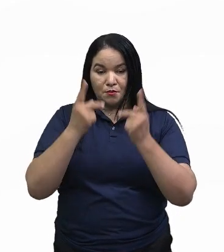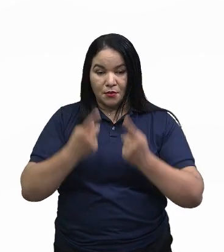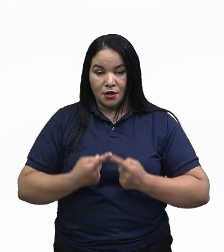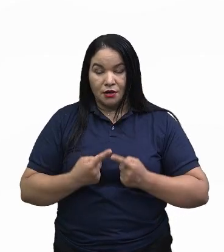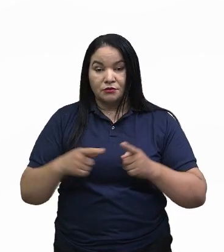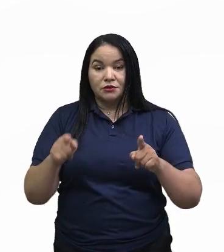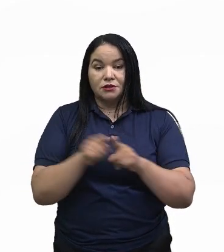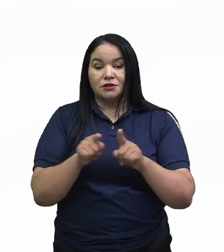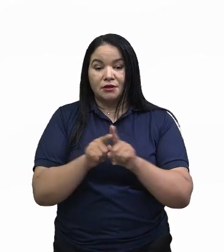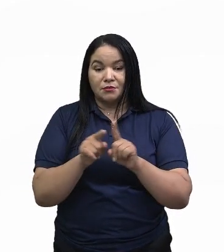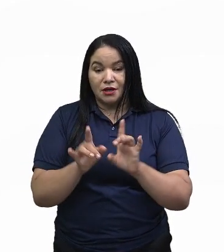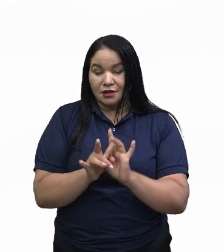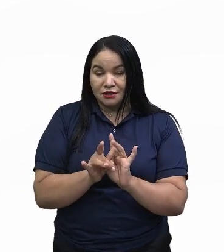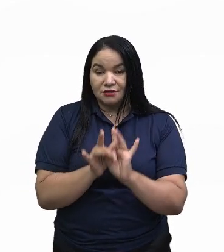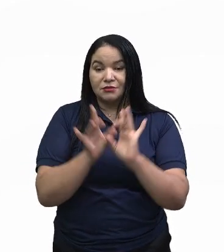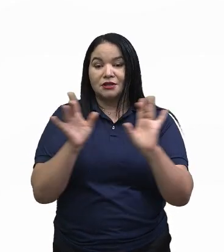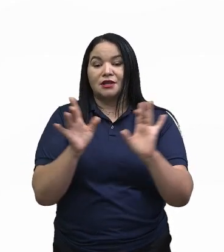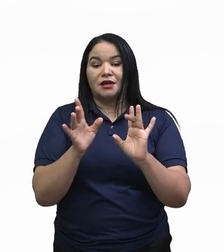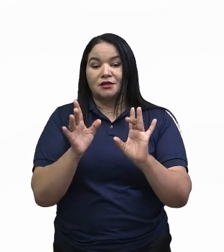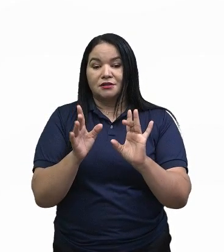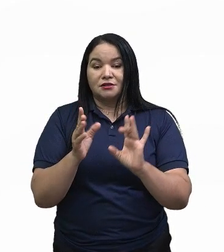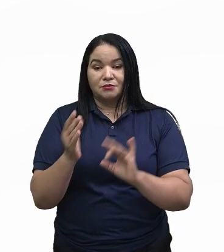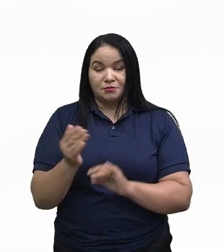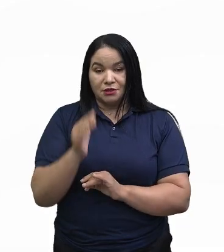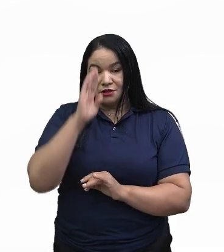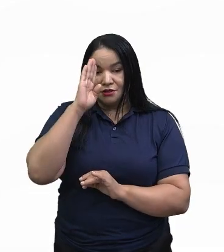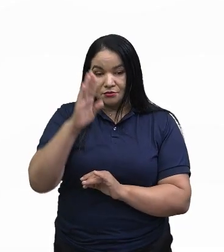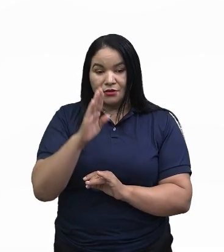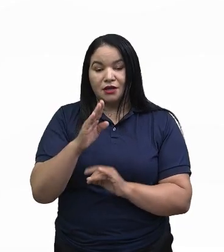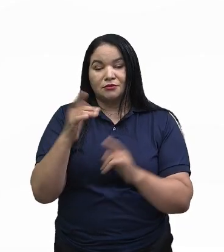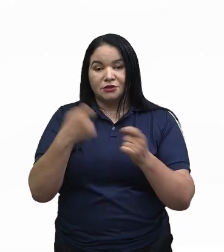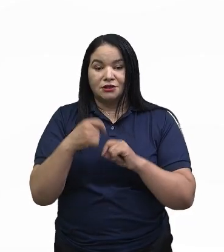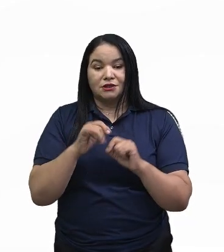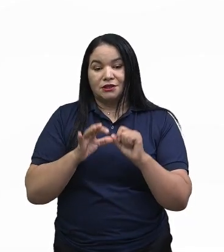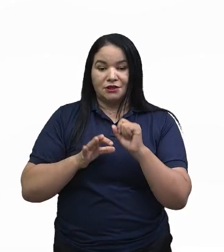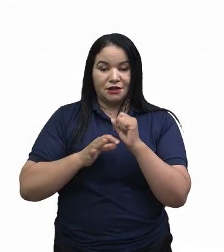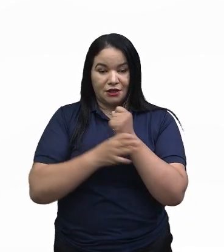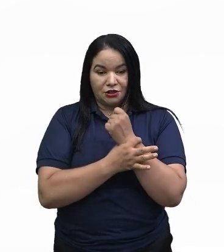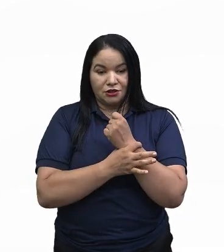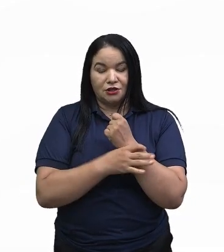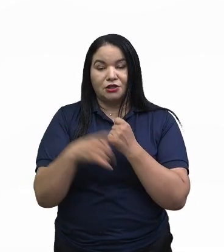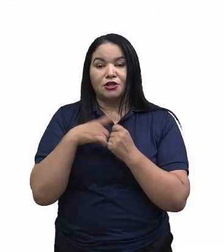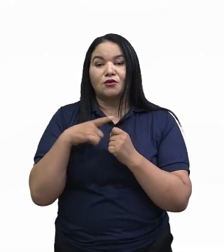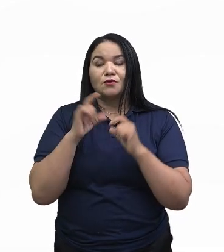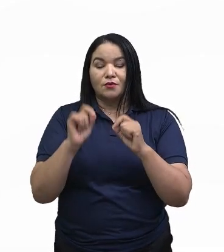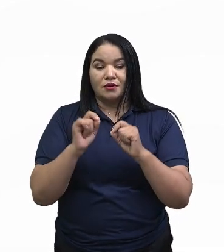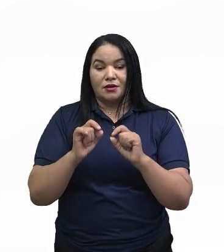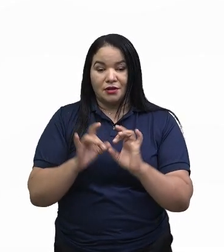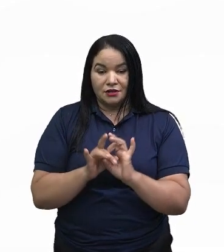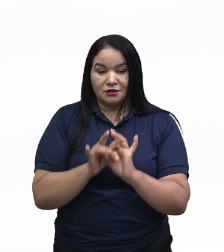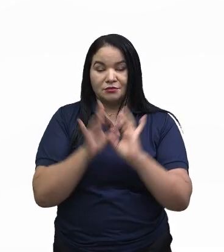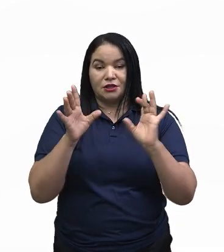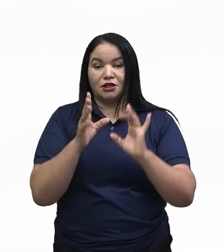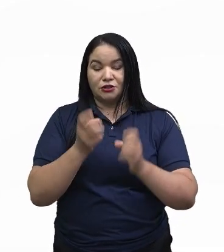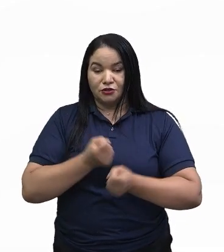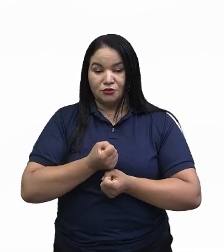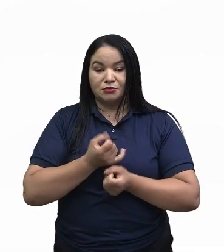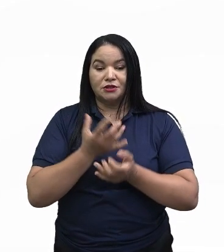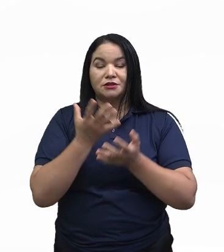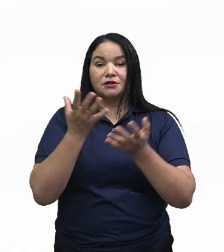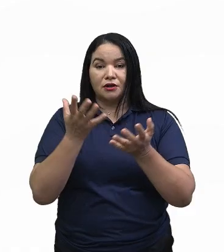as liberdades fundamentais forem garantidas, incluindo a liberdade de